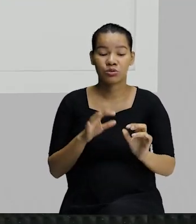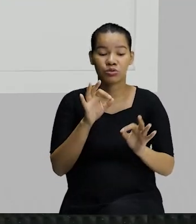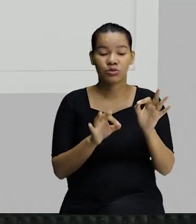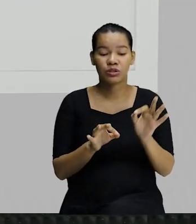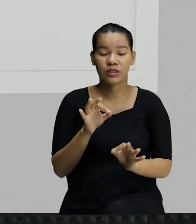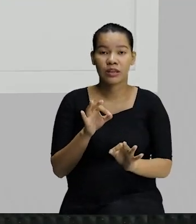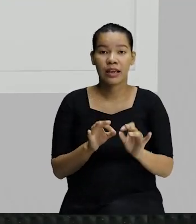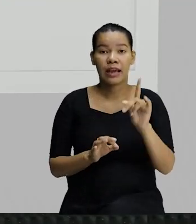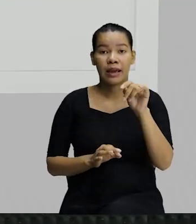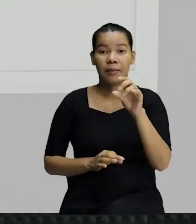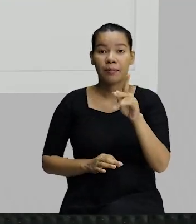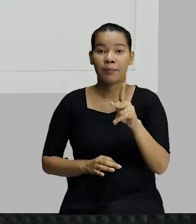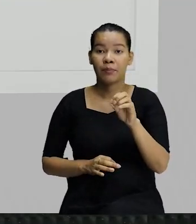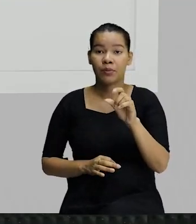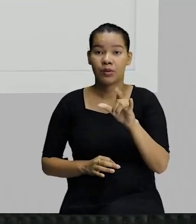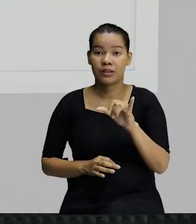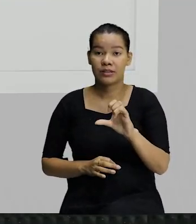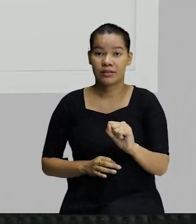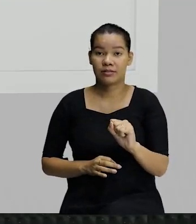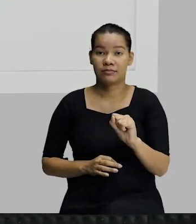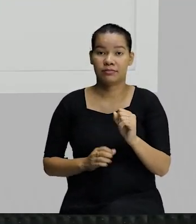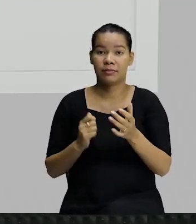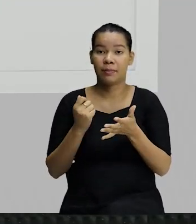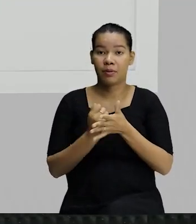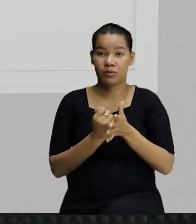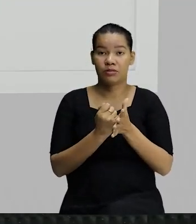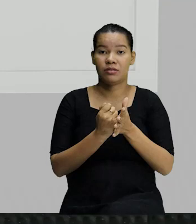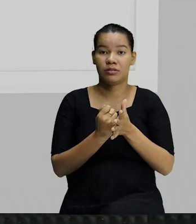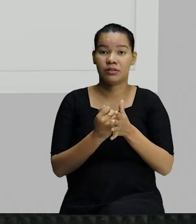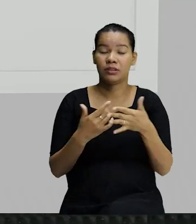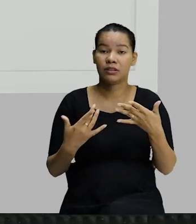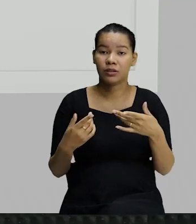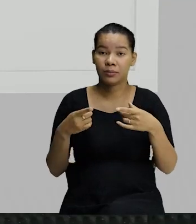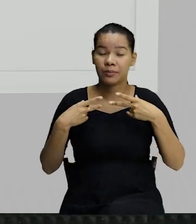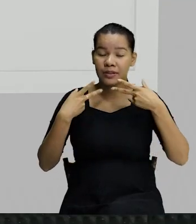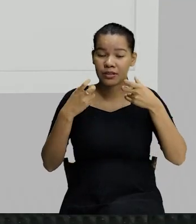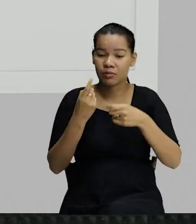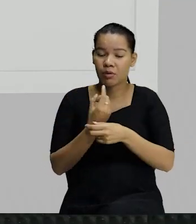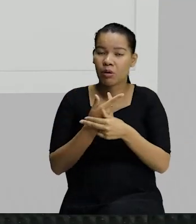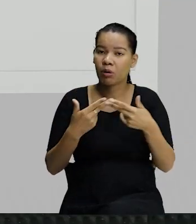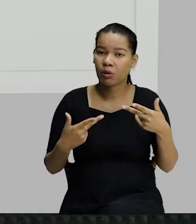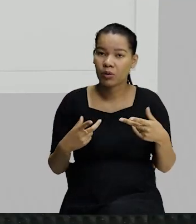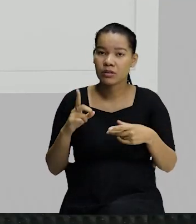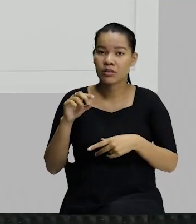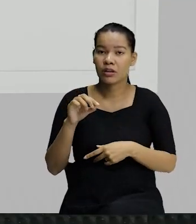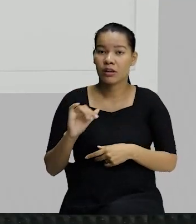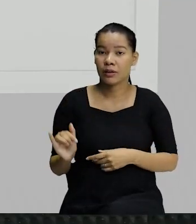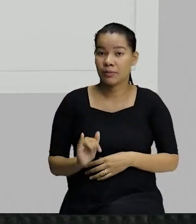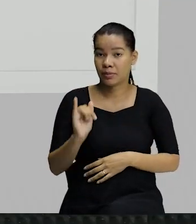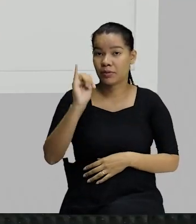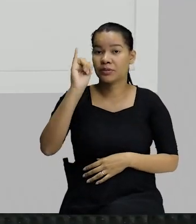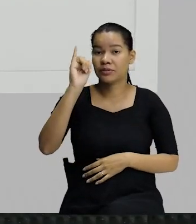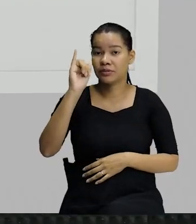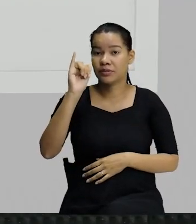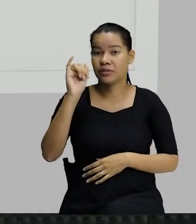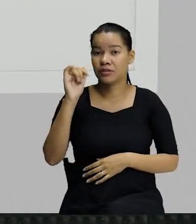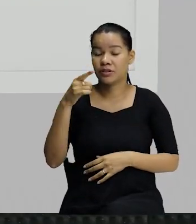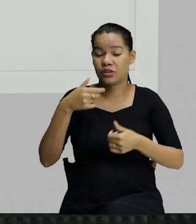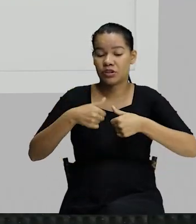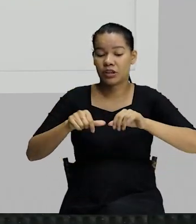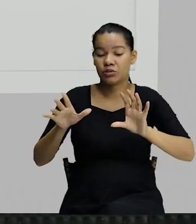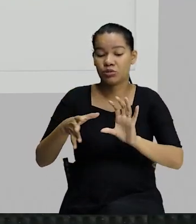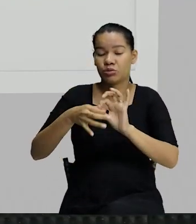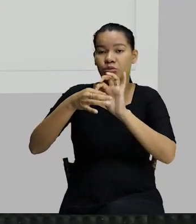a polis. Aí aqui, perceba uma coisa importante. Ele está junto ali com